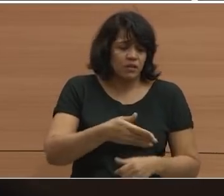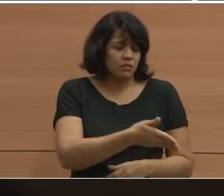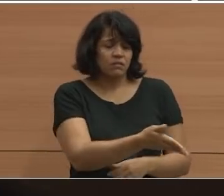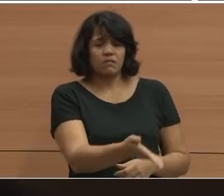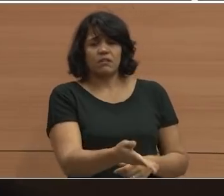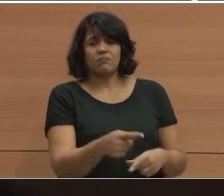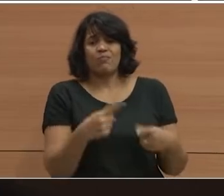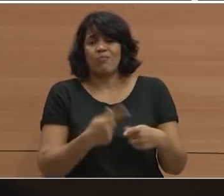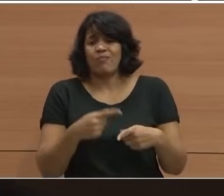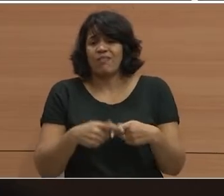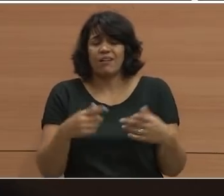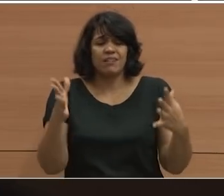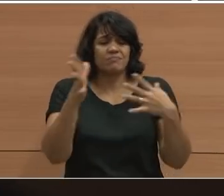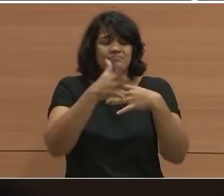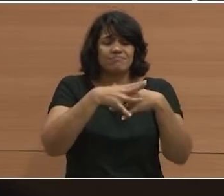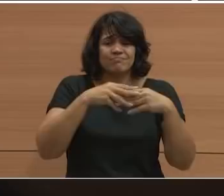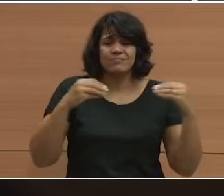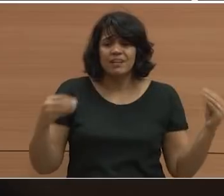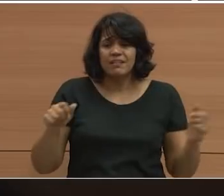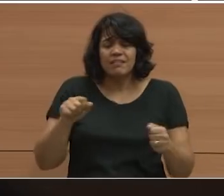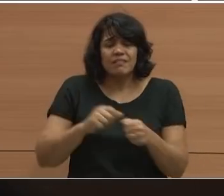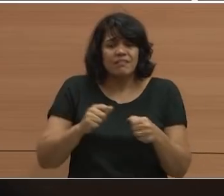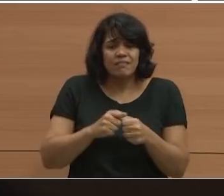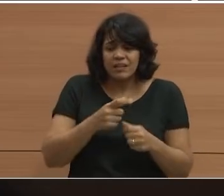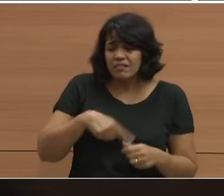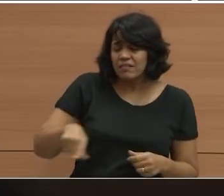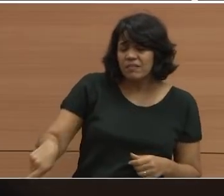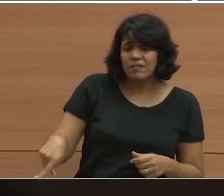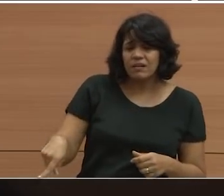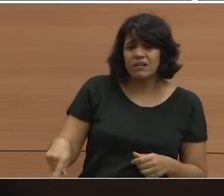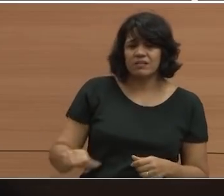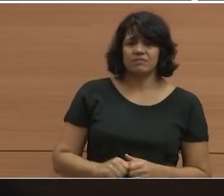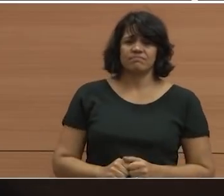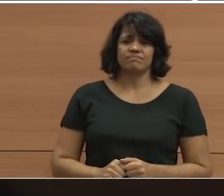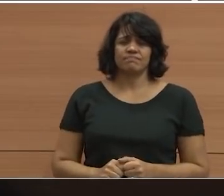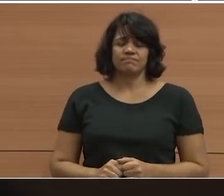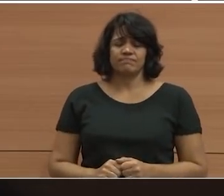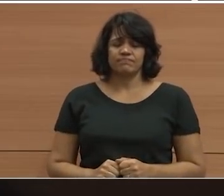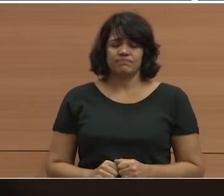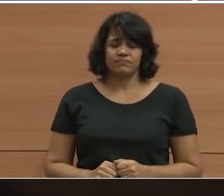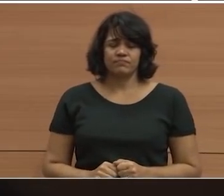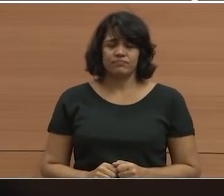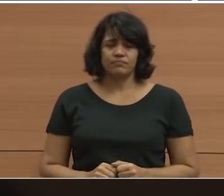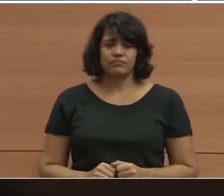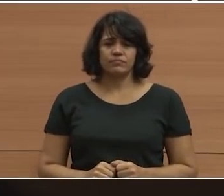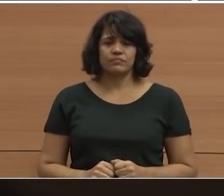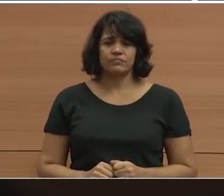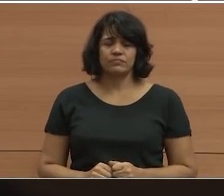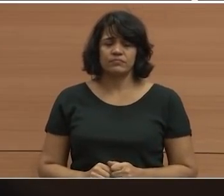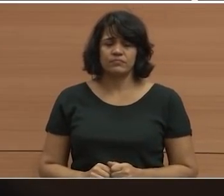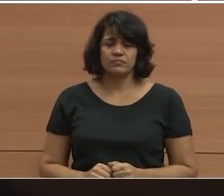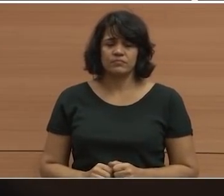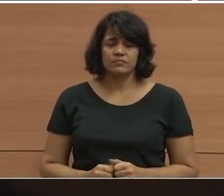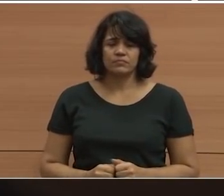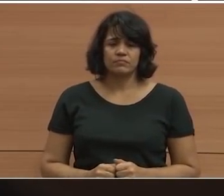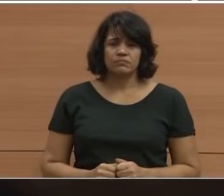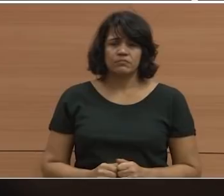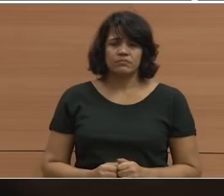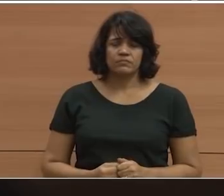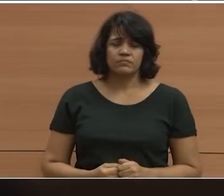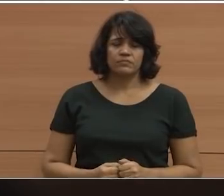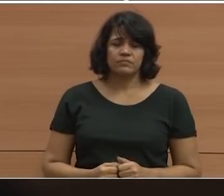os habitantes de Jerusalém que um sinal notório foi feito por eles e não o podemos